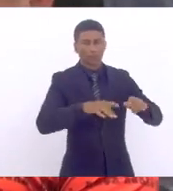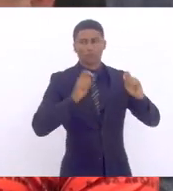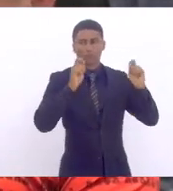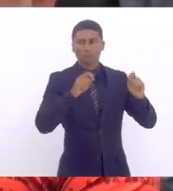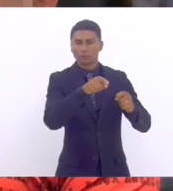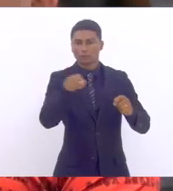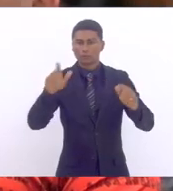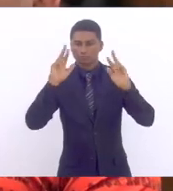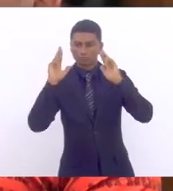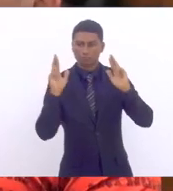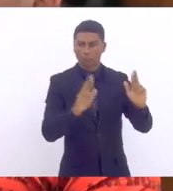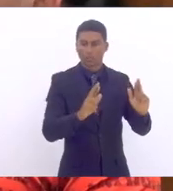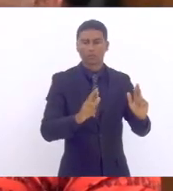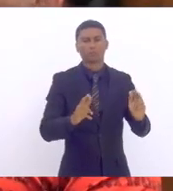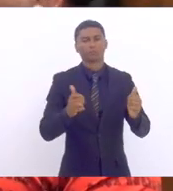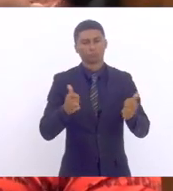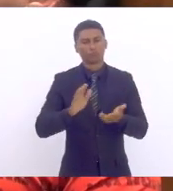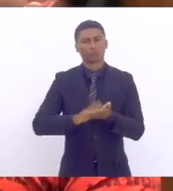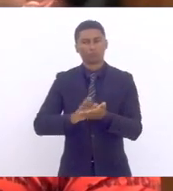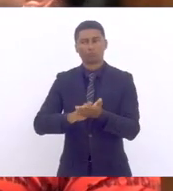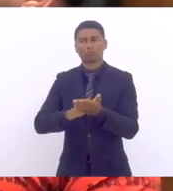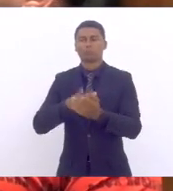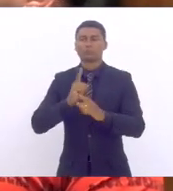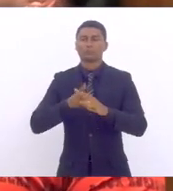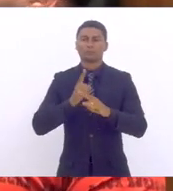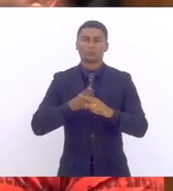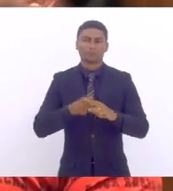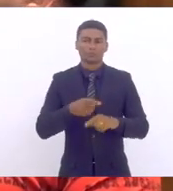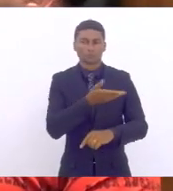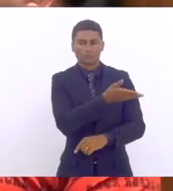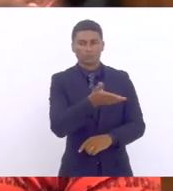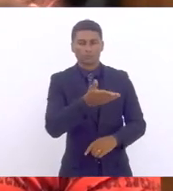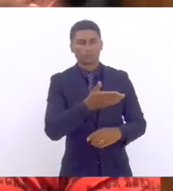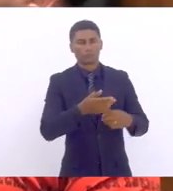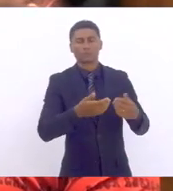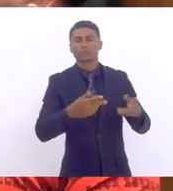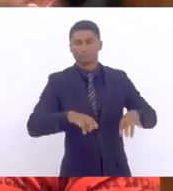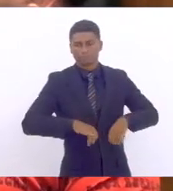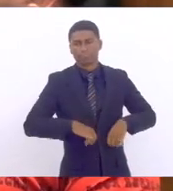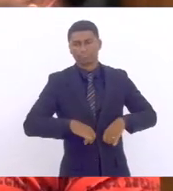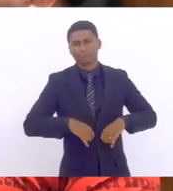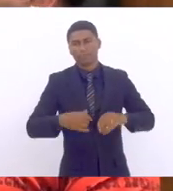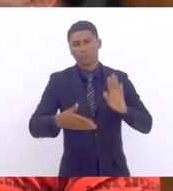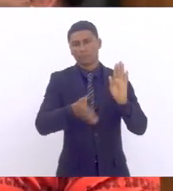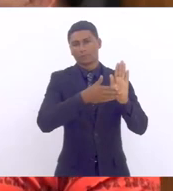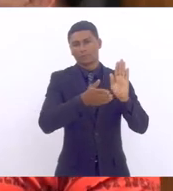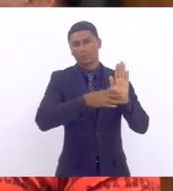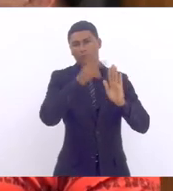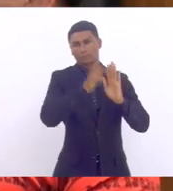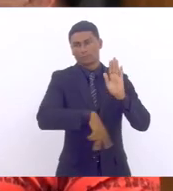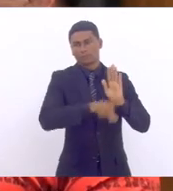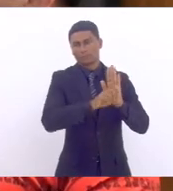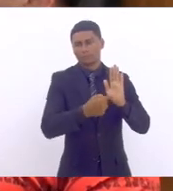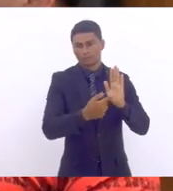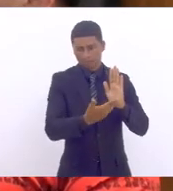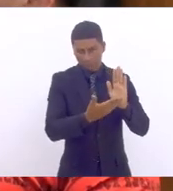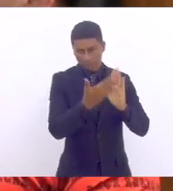isso são os diretamente atingidos pela proposta, pelo projeto de lei, e